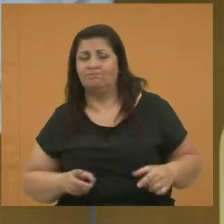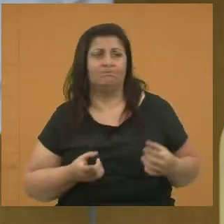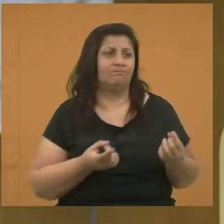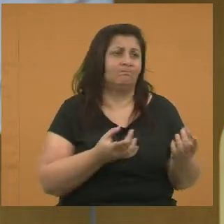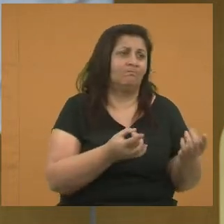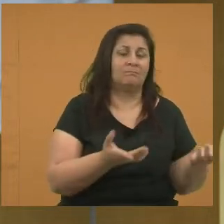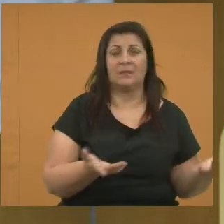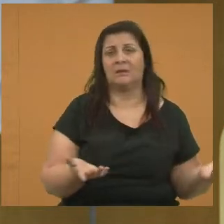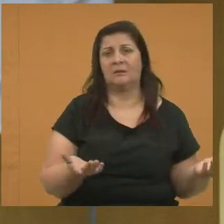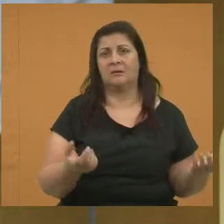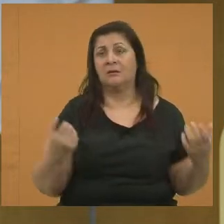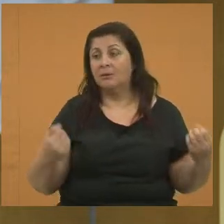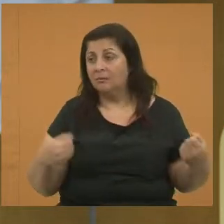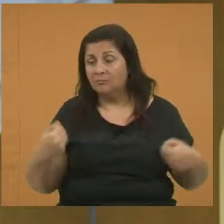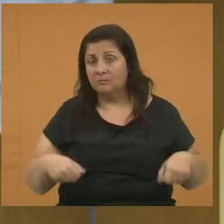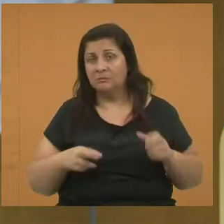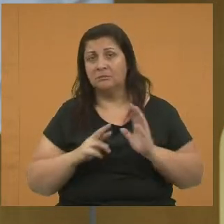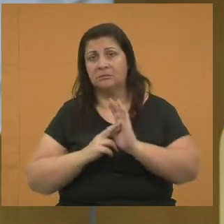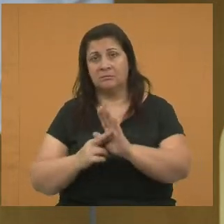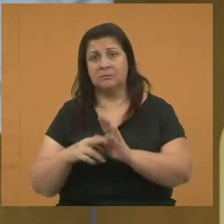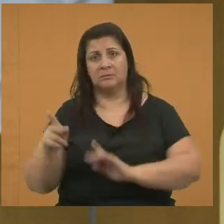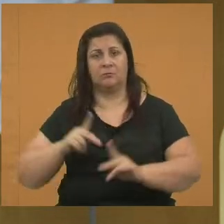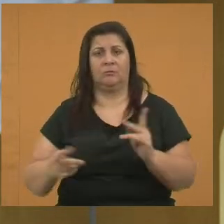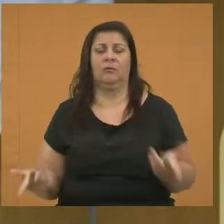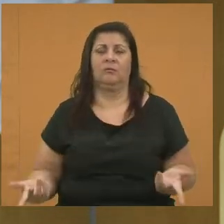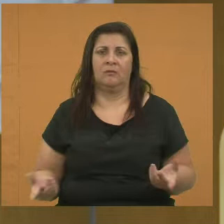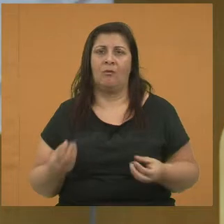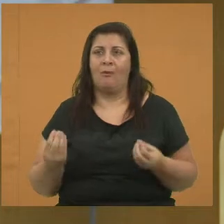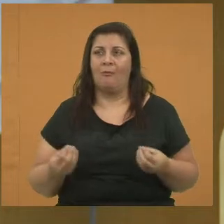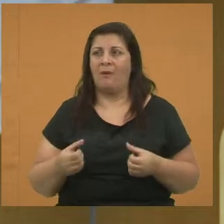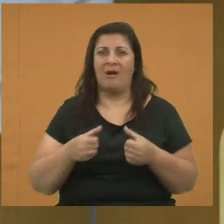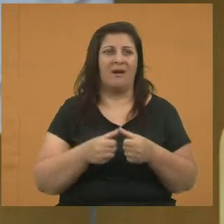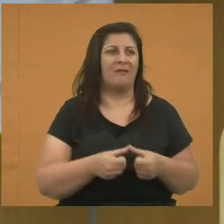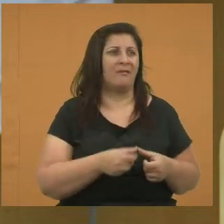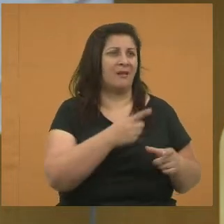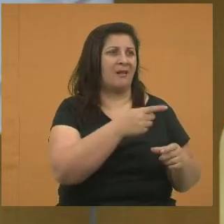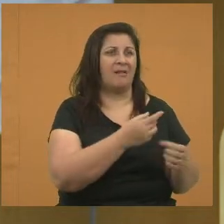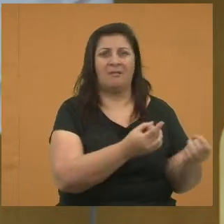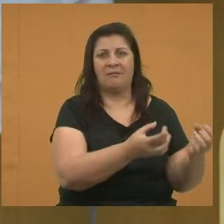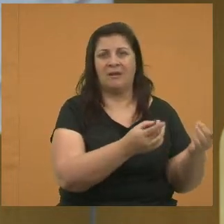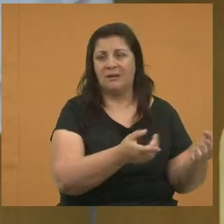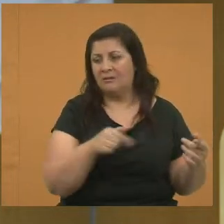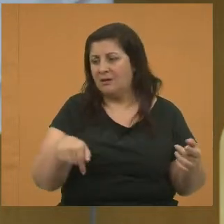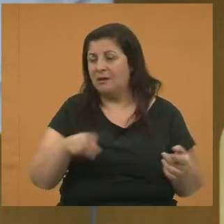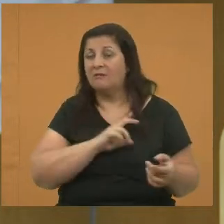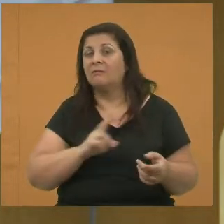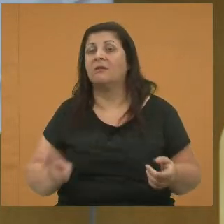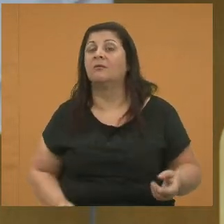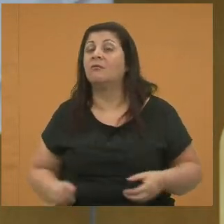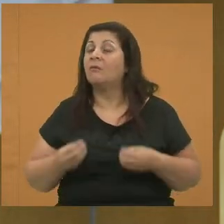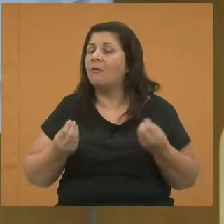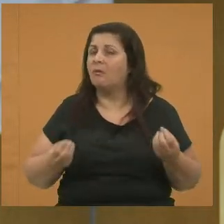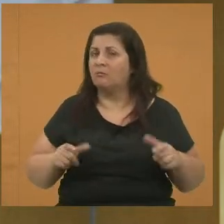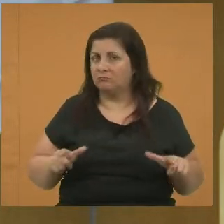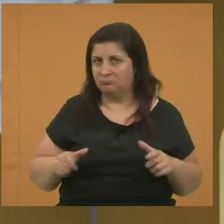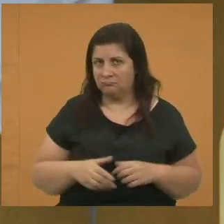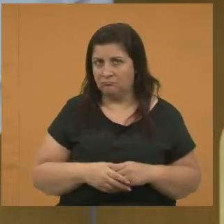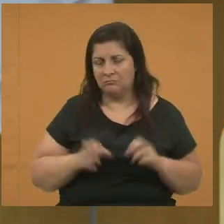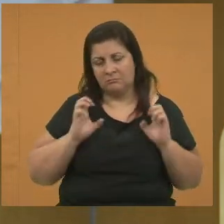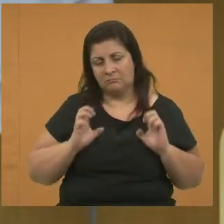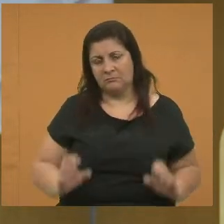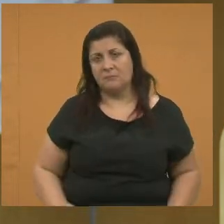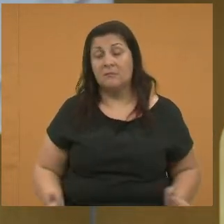eleito para representar o povo aqui, e não é justo que eu ficasse um pouquinho lá e um pouquinho aqui. E aí,